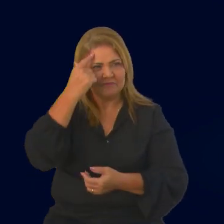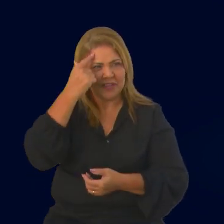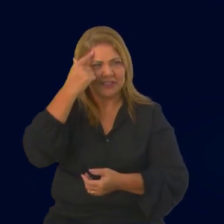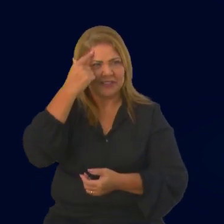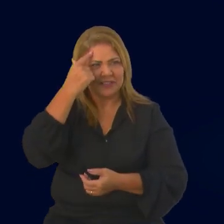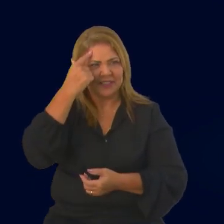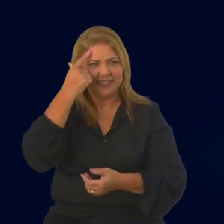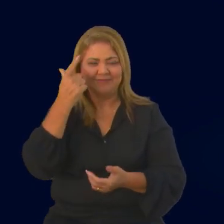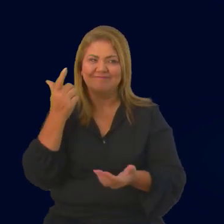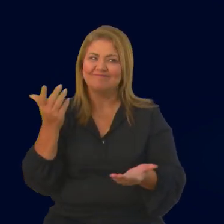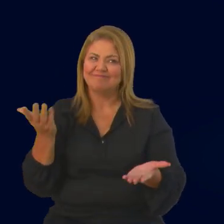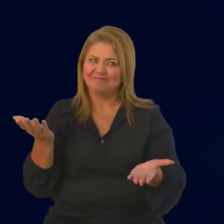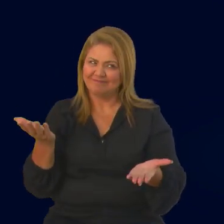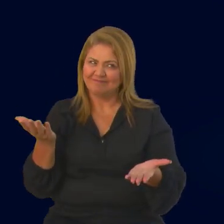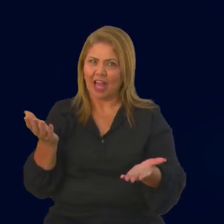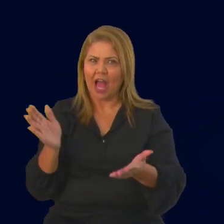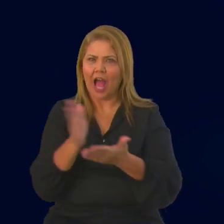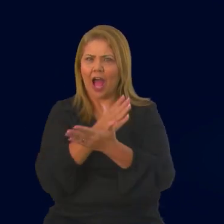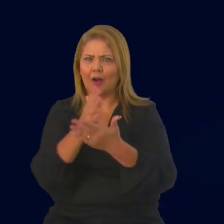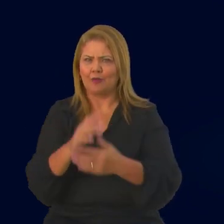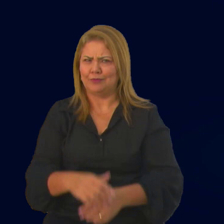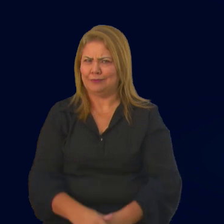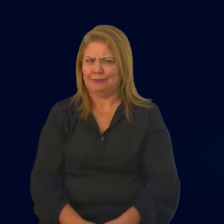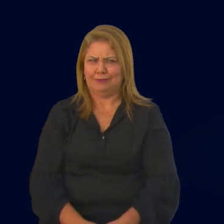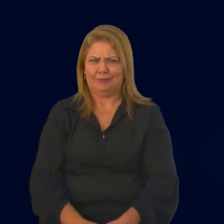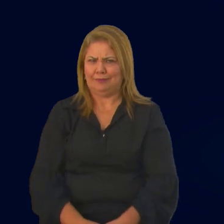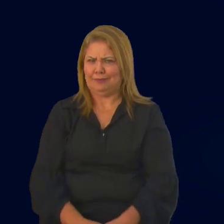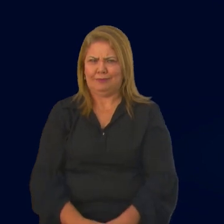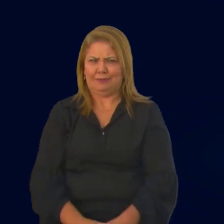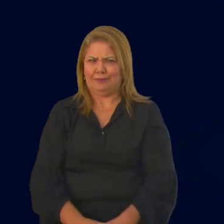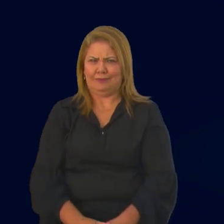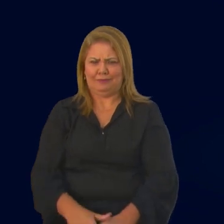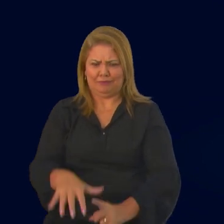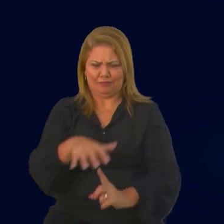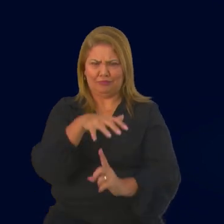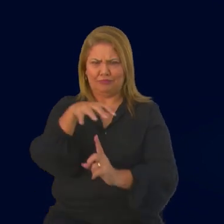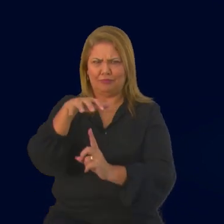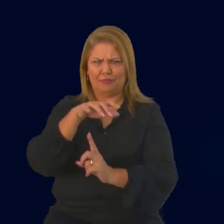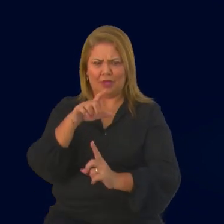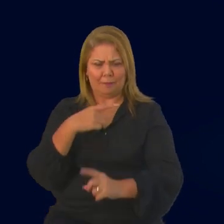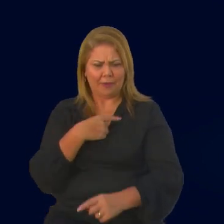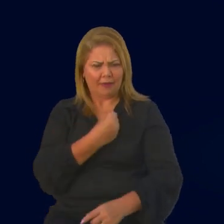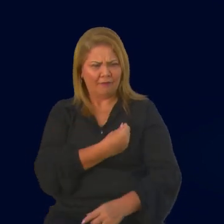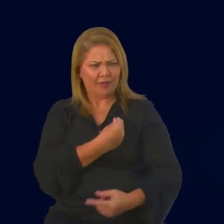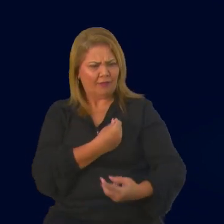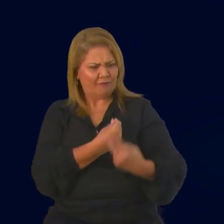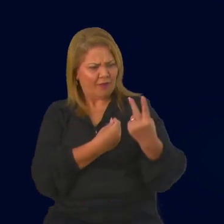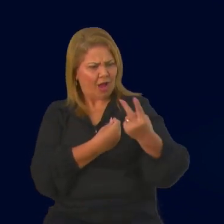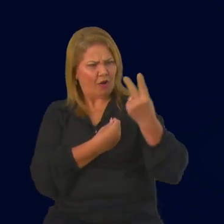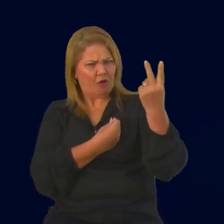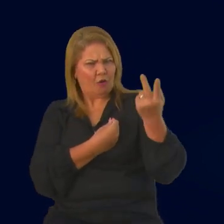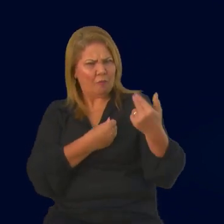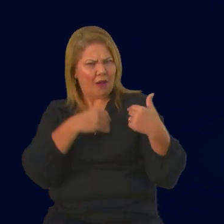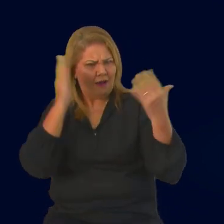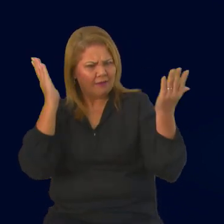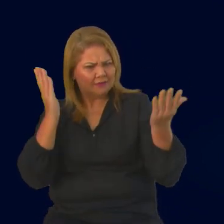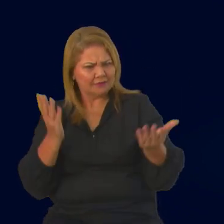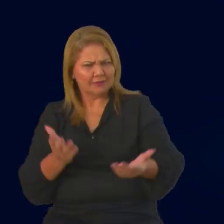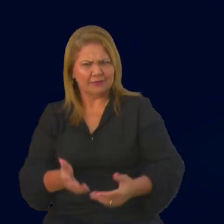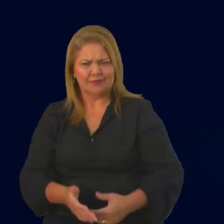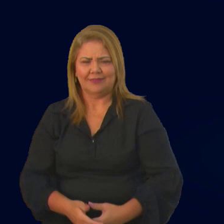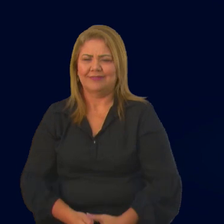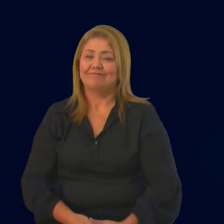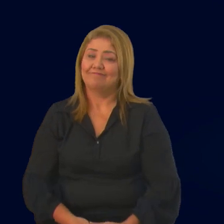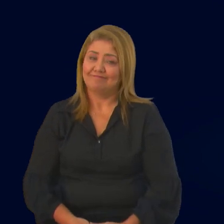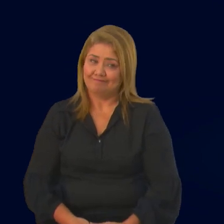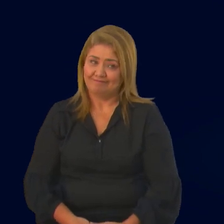Vi algumas cabeças assim, né? Não, tá doida? Minha vida vale muito mais. Mas